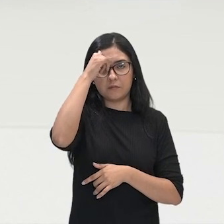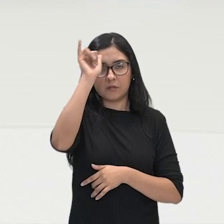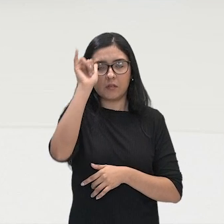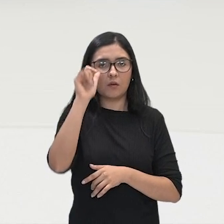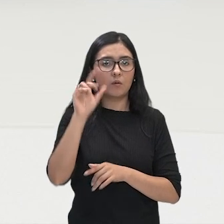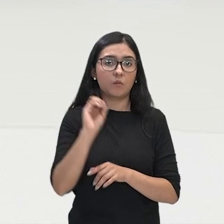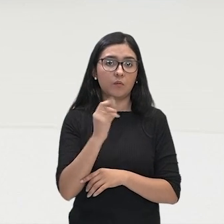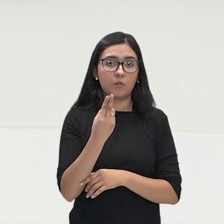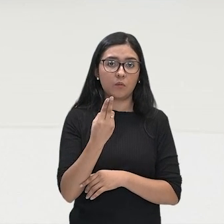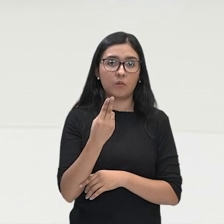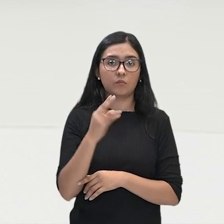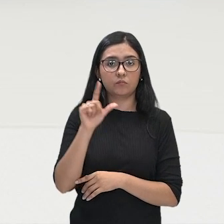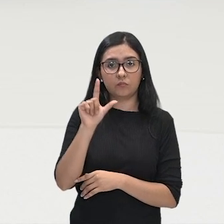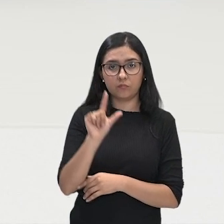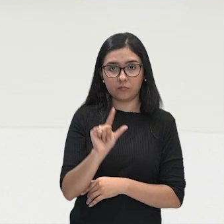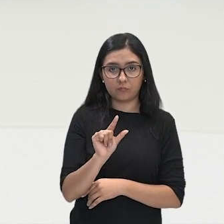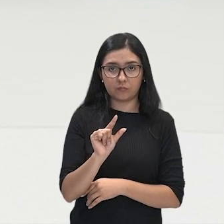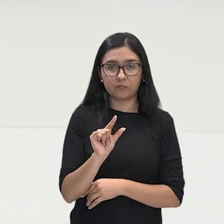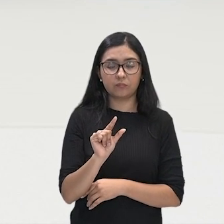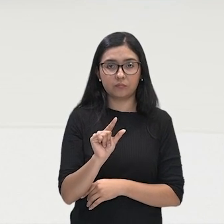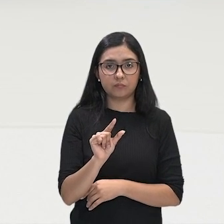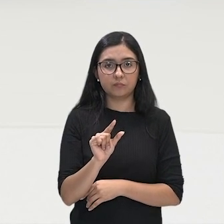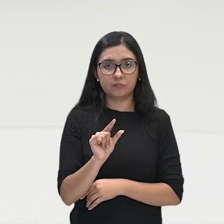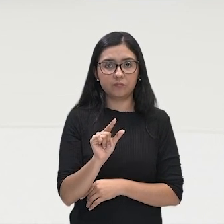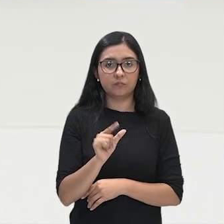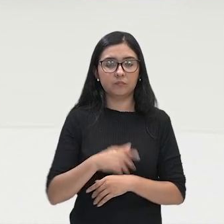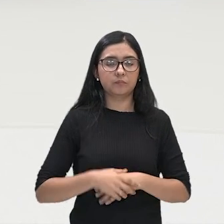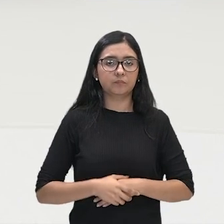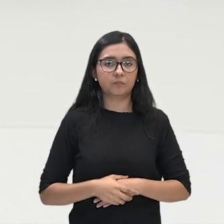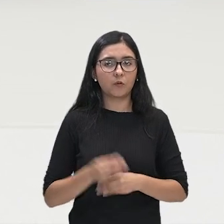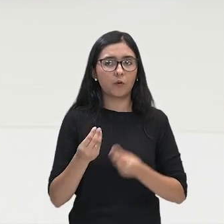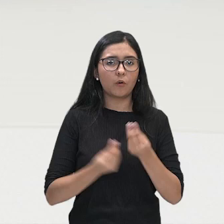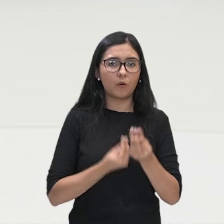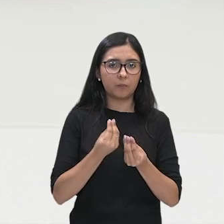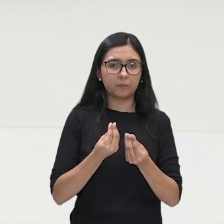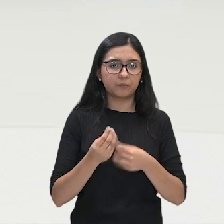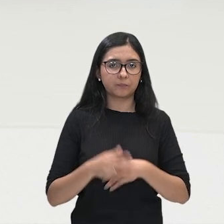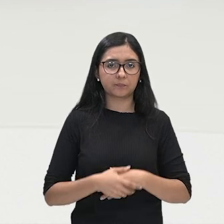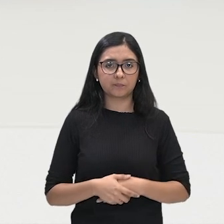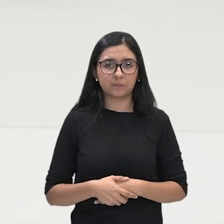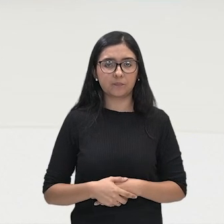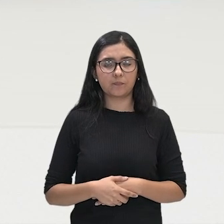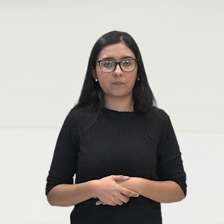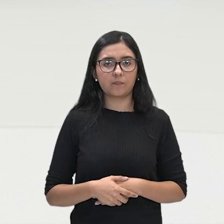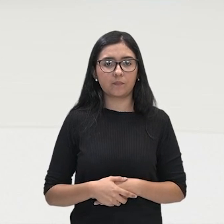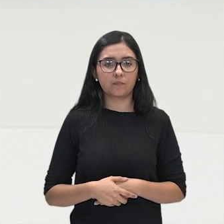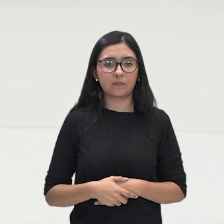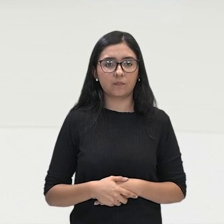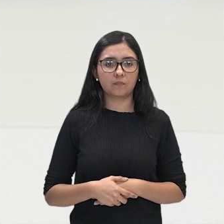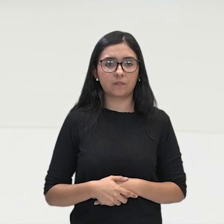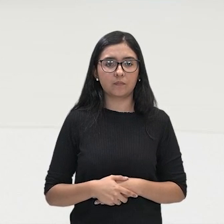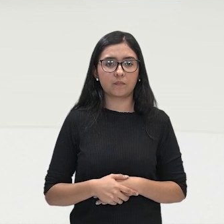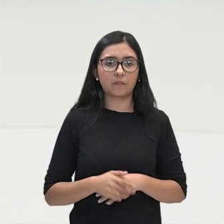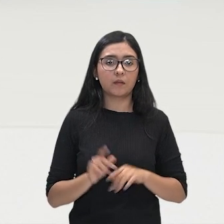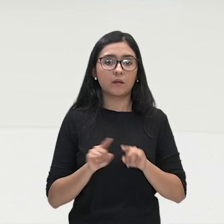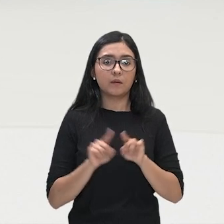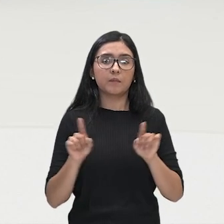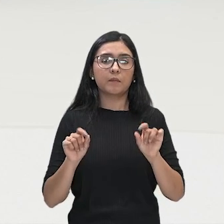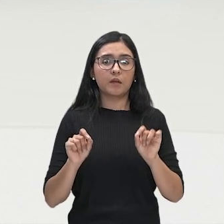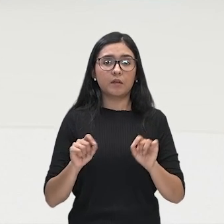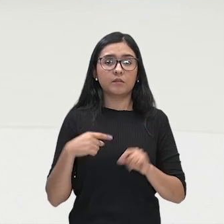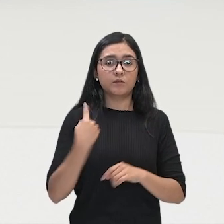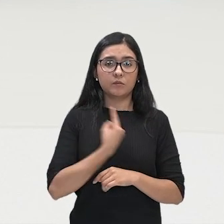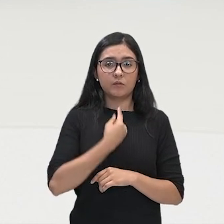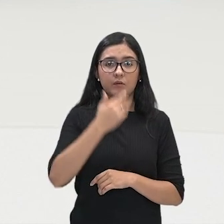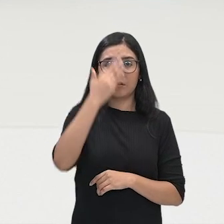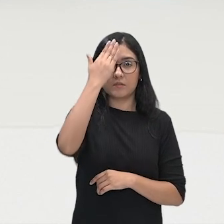para enfrentar essa desigualdade, né? Não é querendo ser pessimista, mas a gente sabe que não